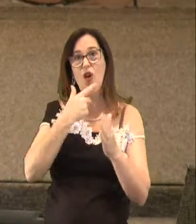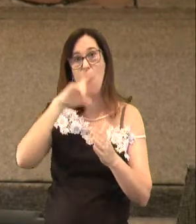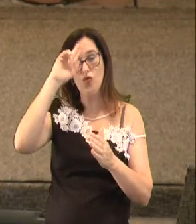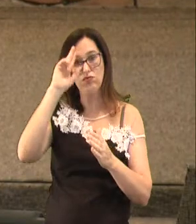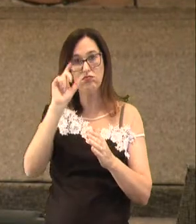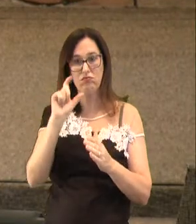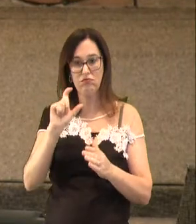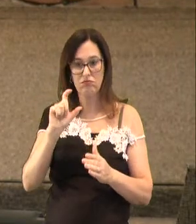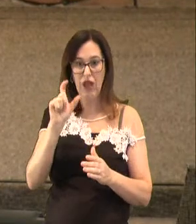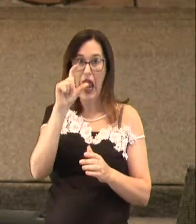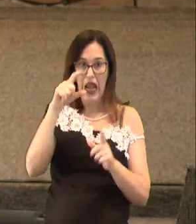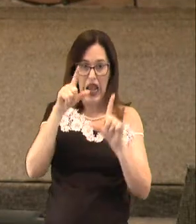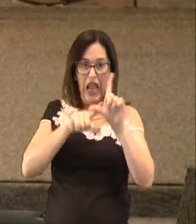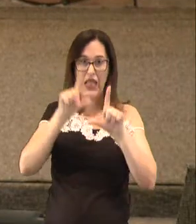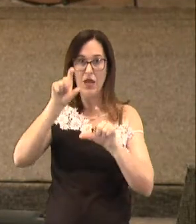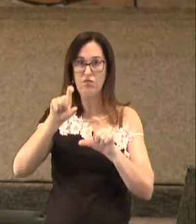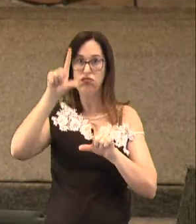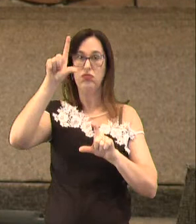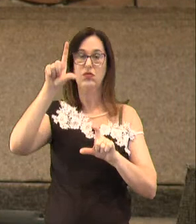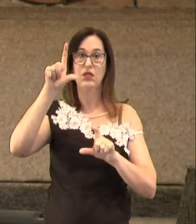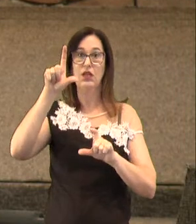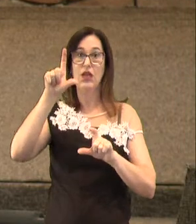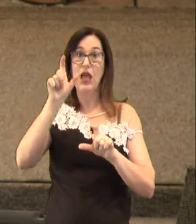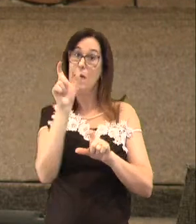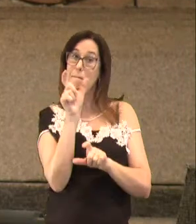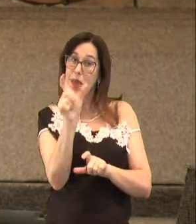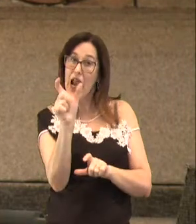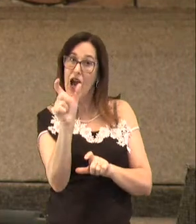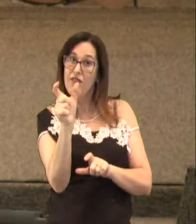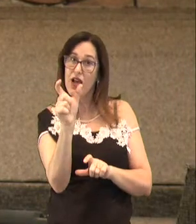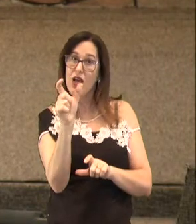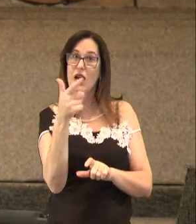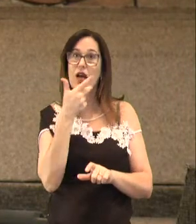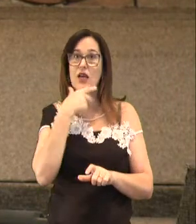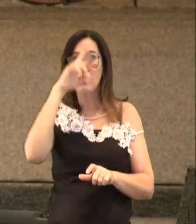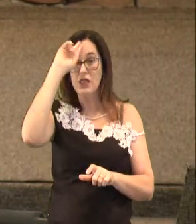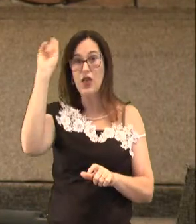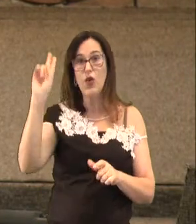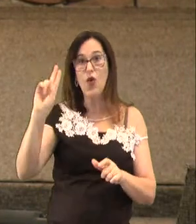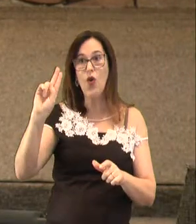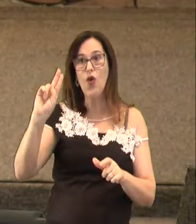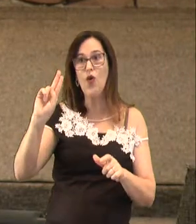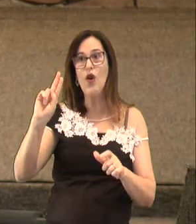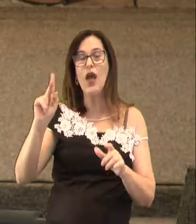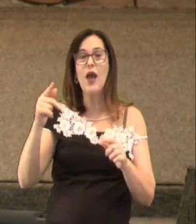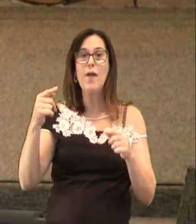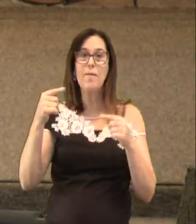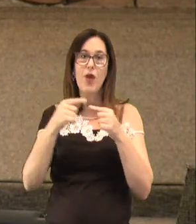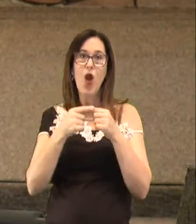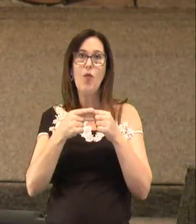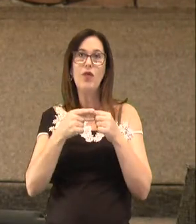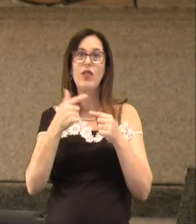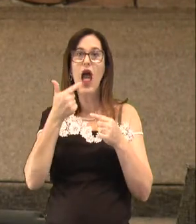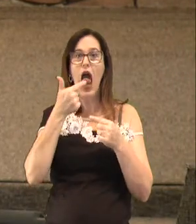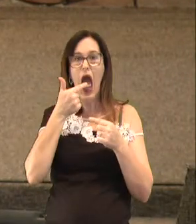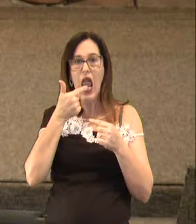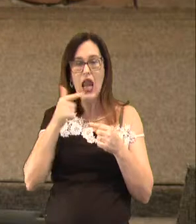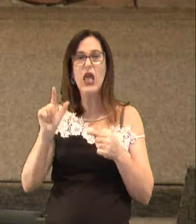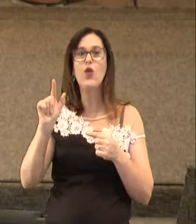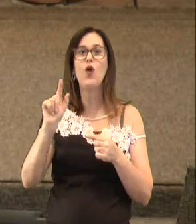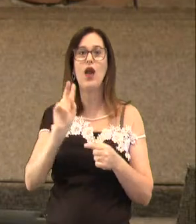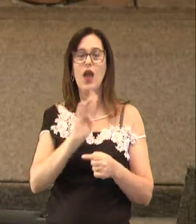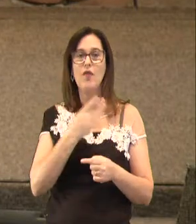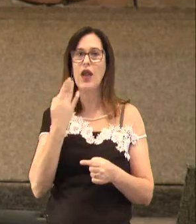caixa alta. E essa palavra Senhor se refere ao hebraico que eles usavam para se